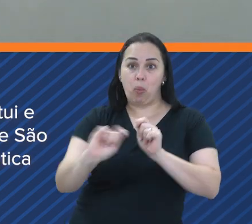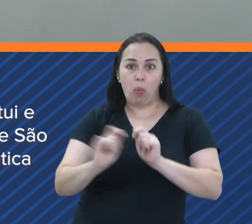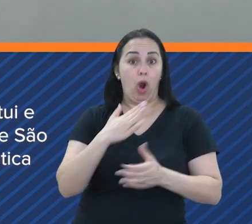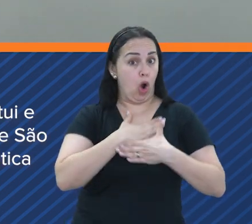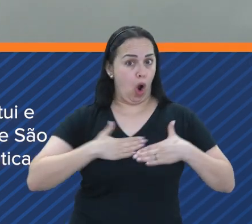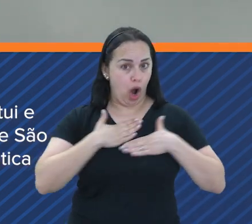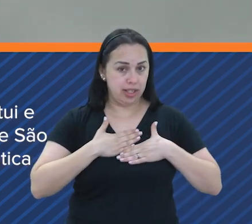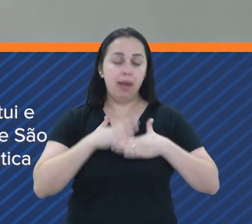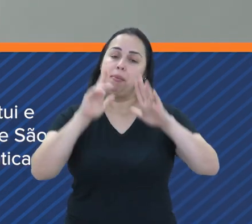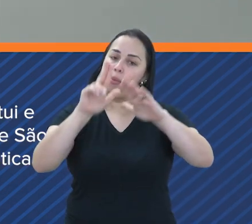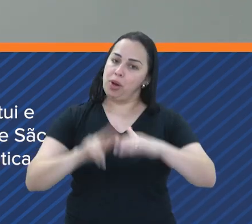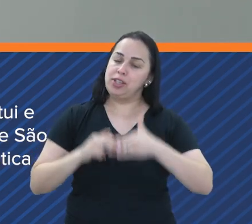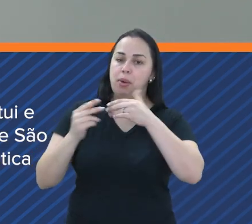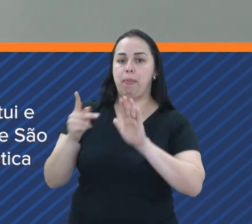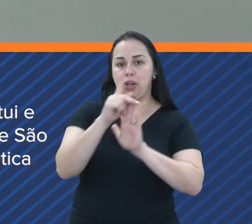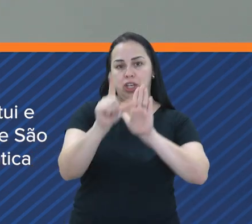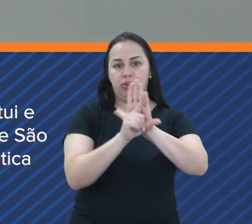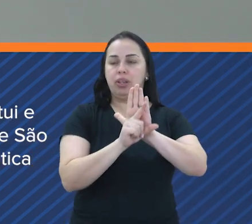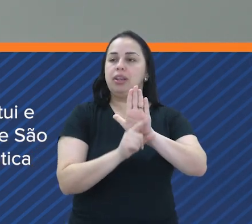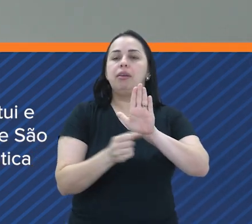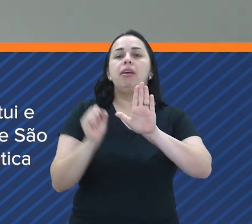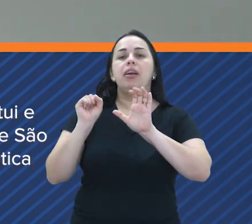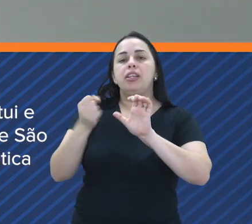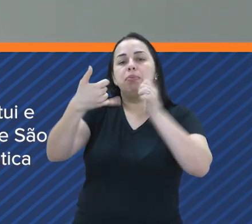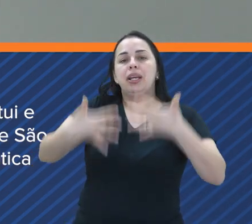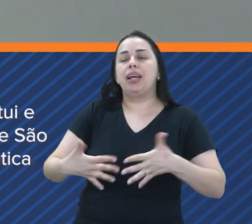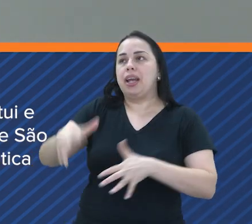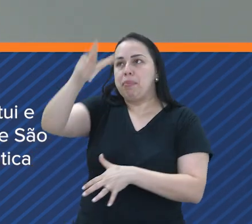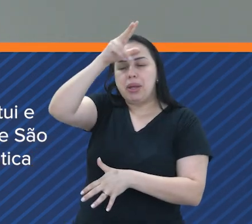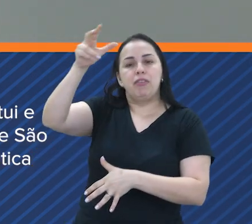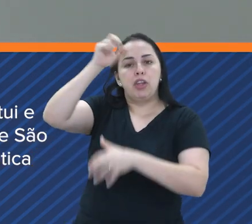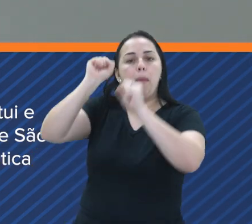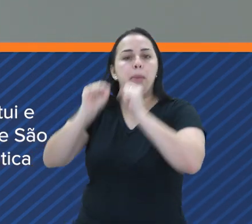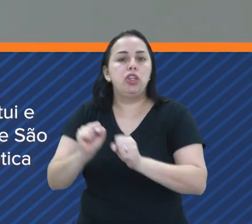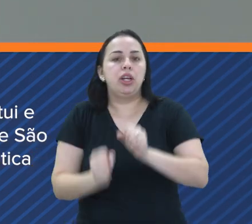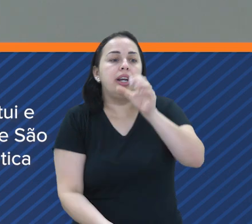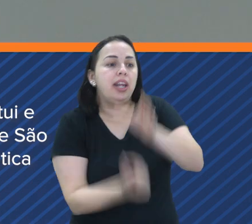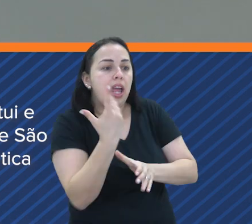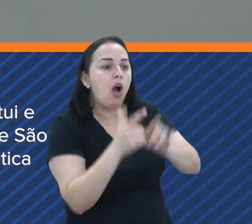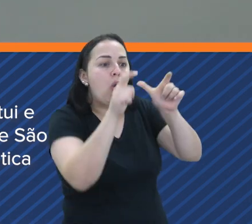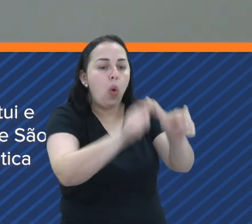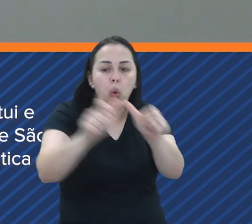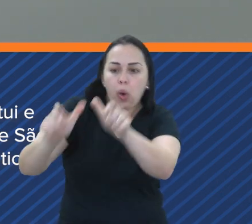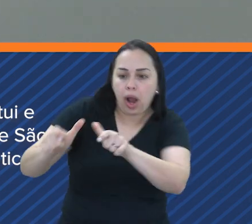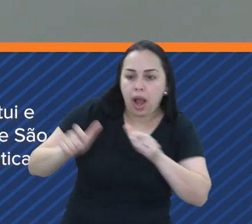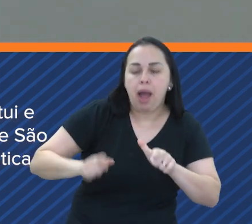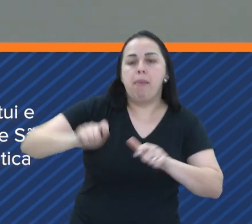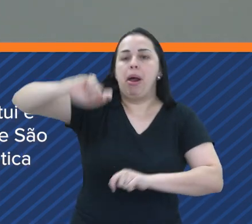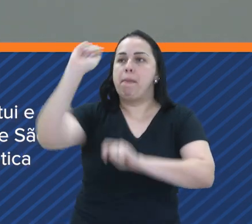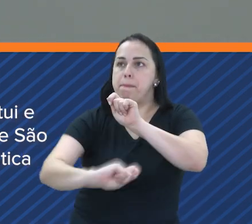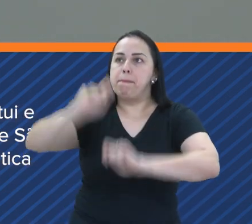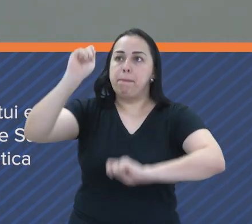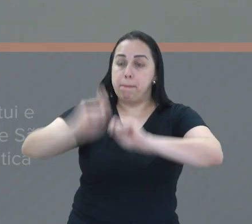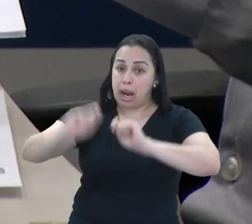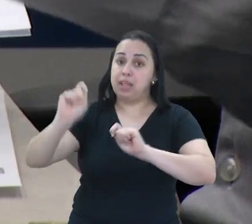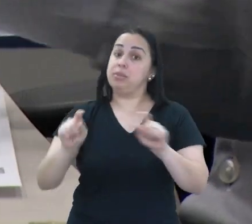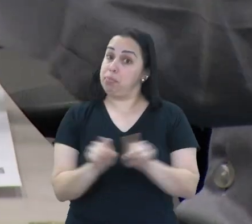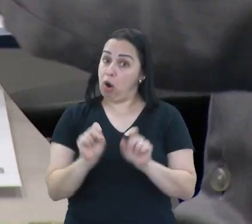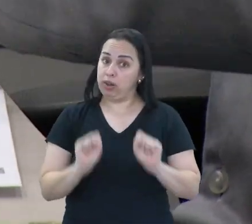na cidade, um projeto quer autorizar o município a criar pipódromos, áreas próprias para a realização da